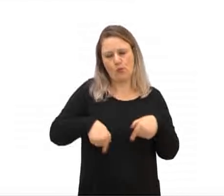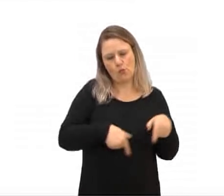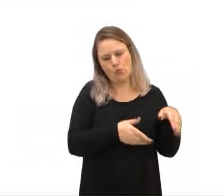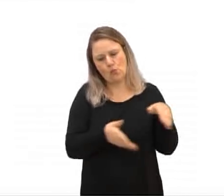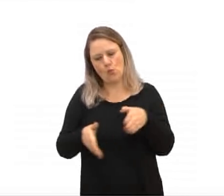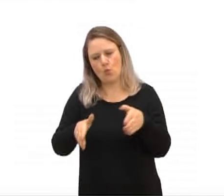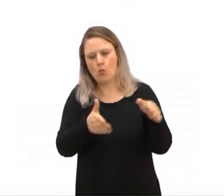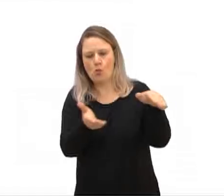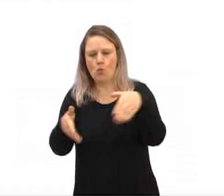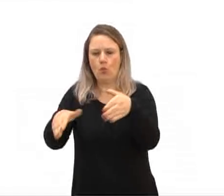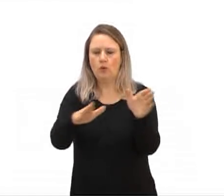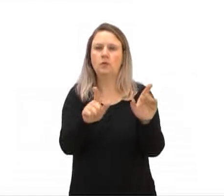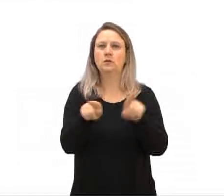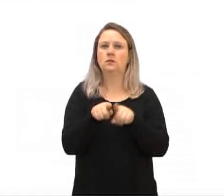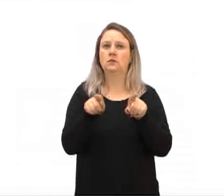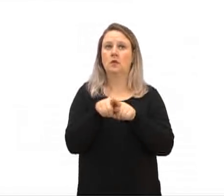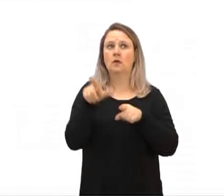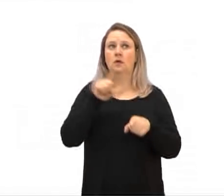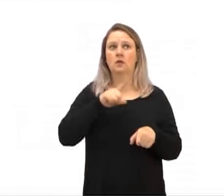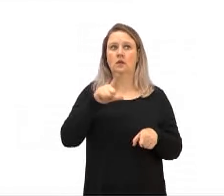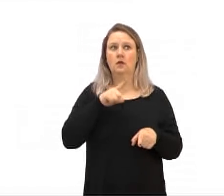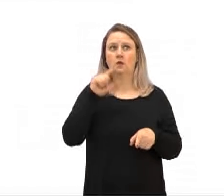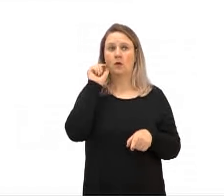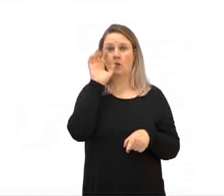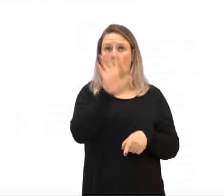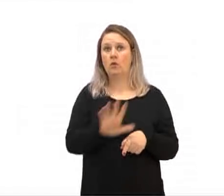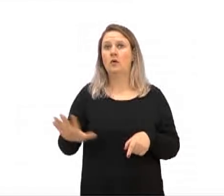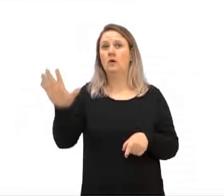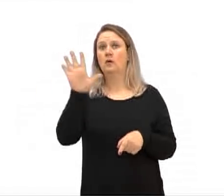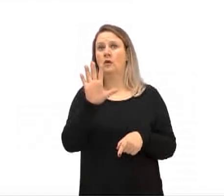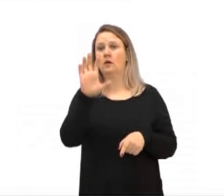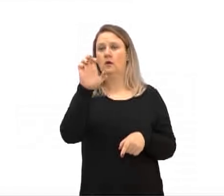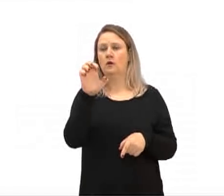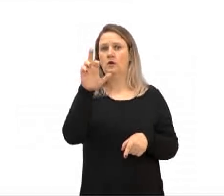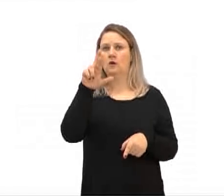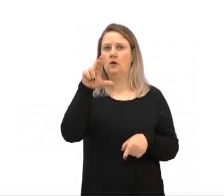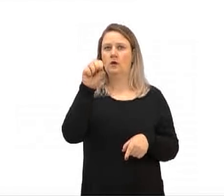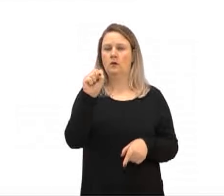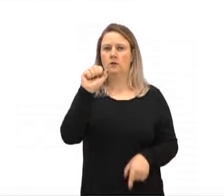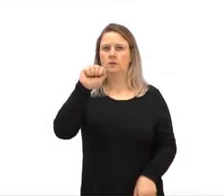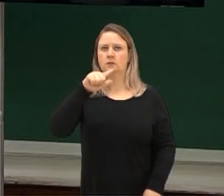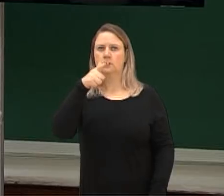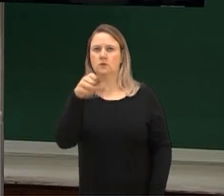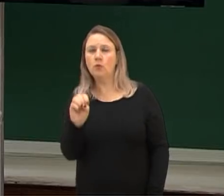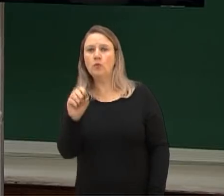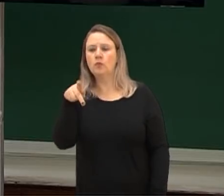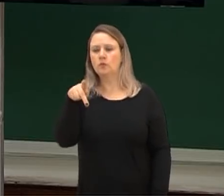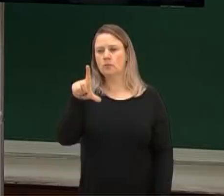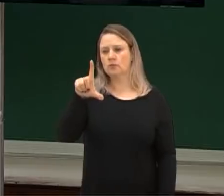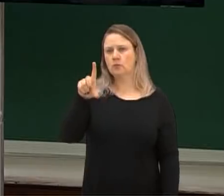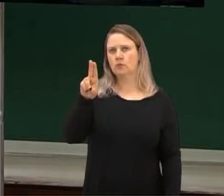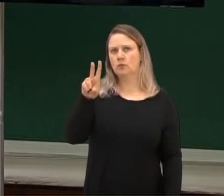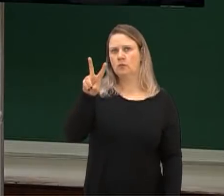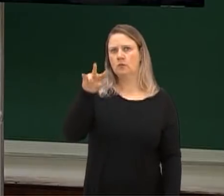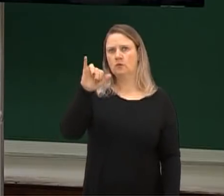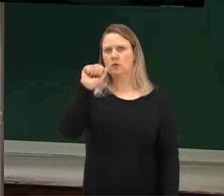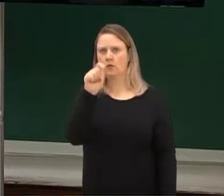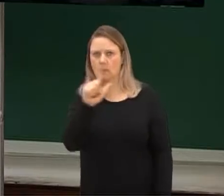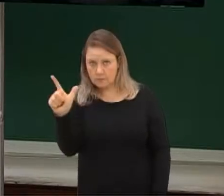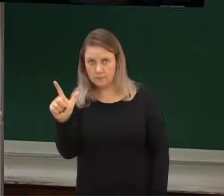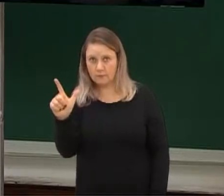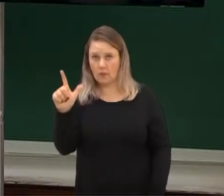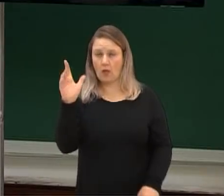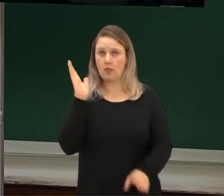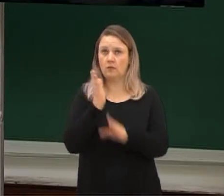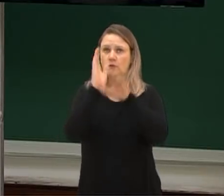aqui a gente tem uma imagem da erosão pluvial que fez um deslizamento de terras aqui na Estrada